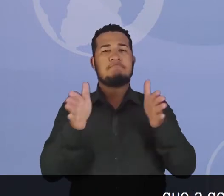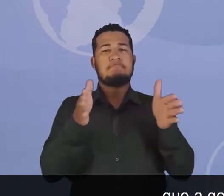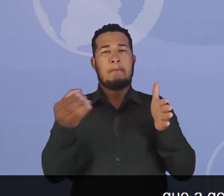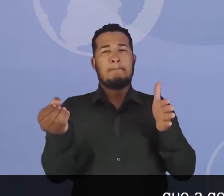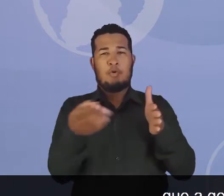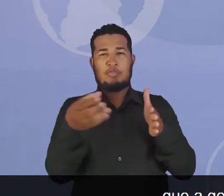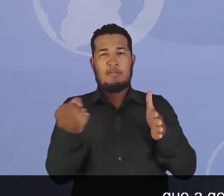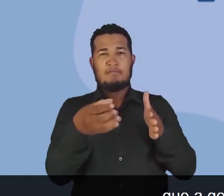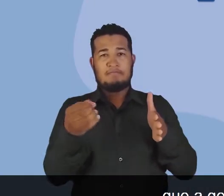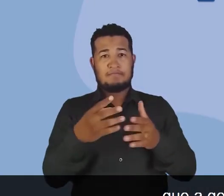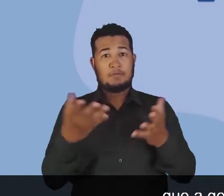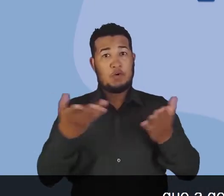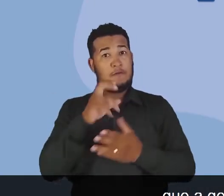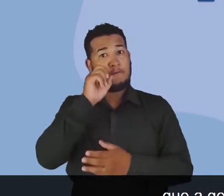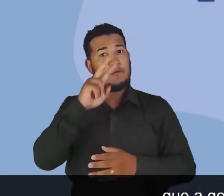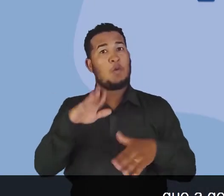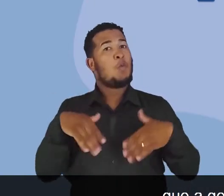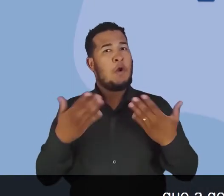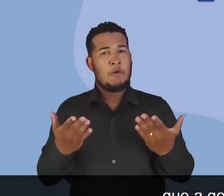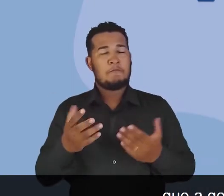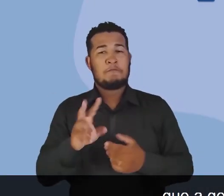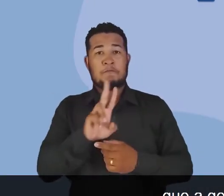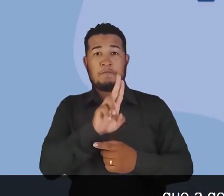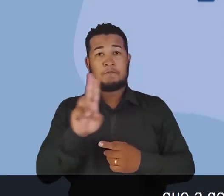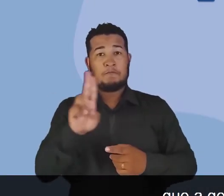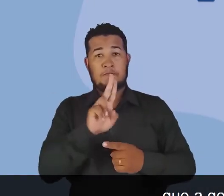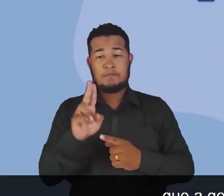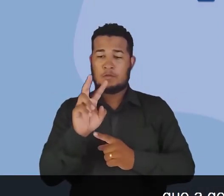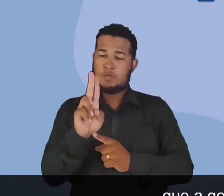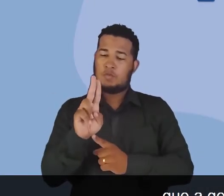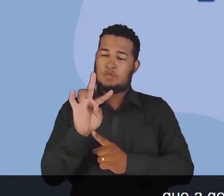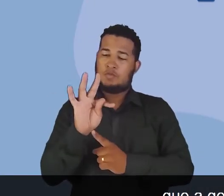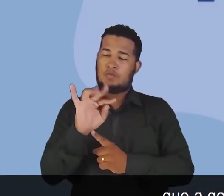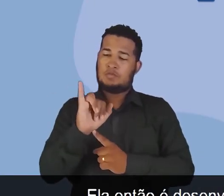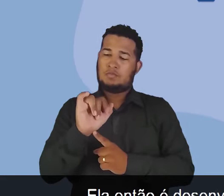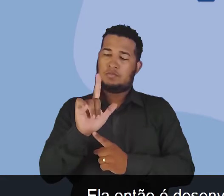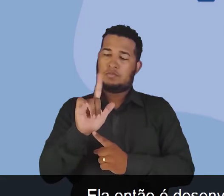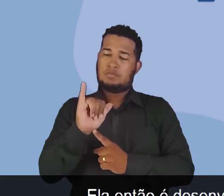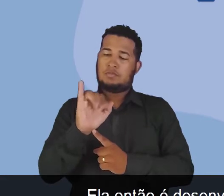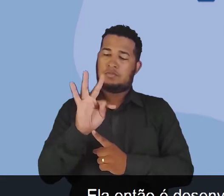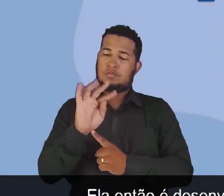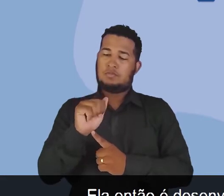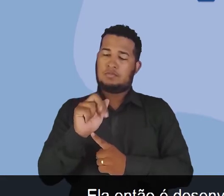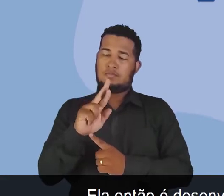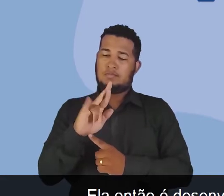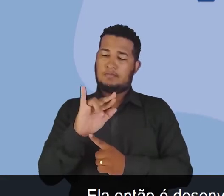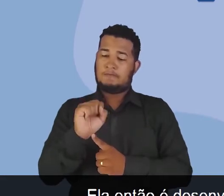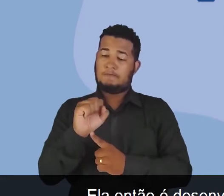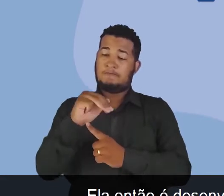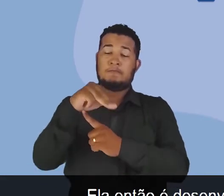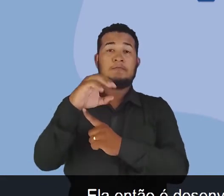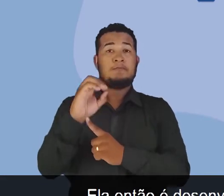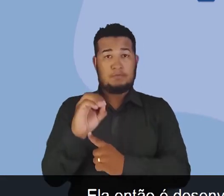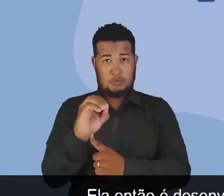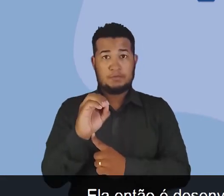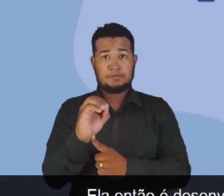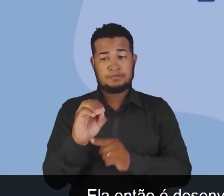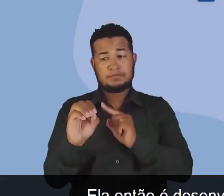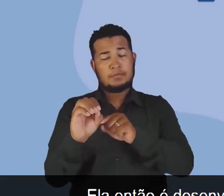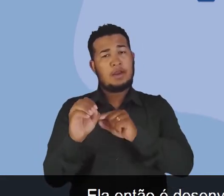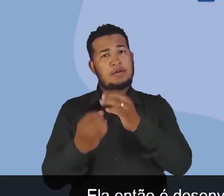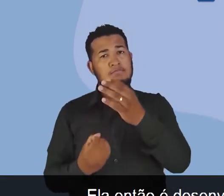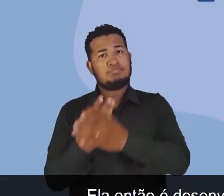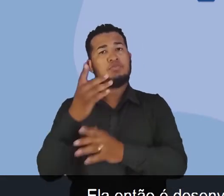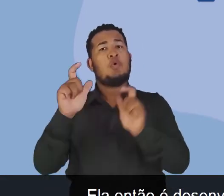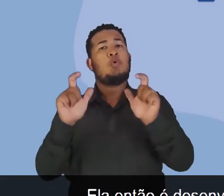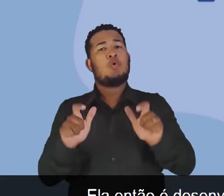gente vai ver na tela agora, que nós chamamos de utilitarismo. Ela, então, é desenvolvida na modernidade